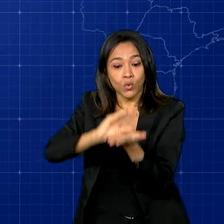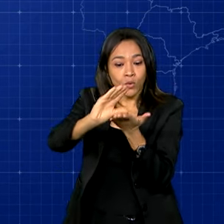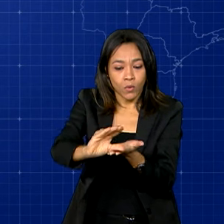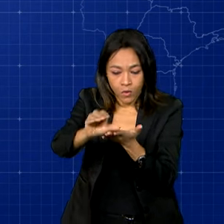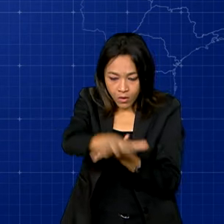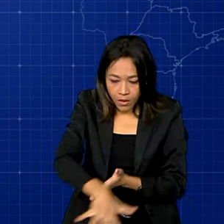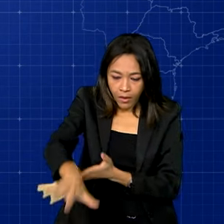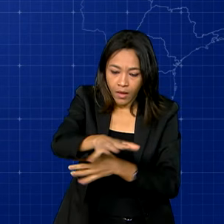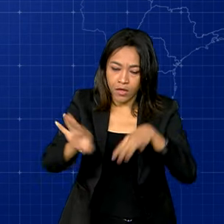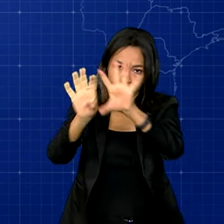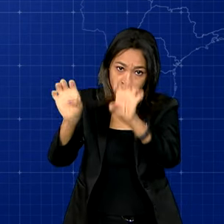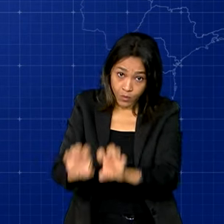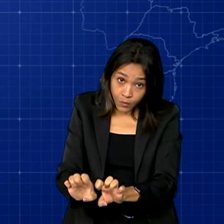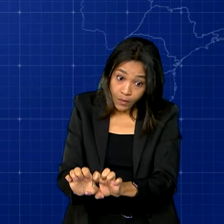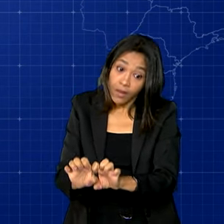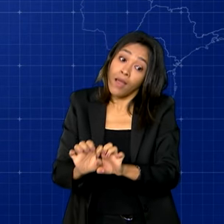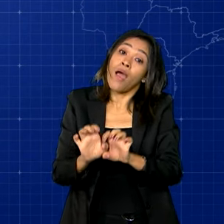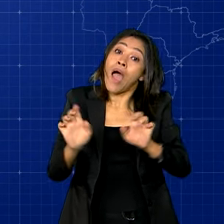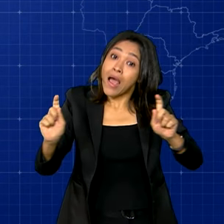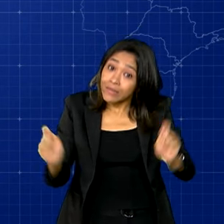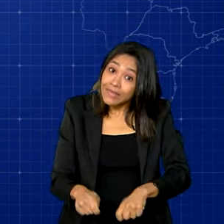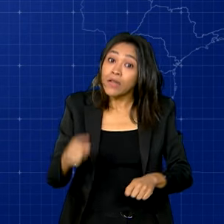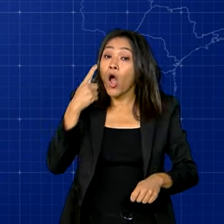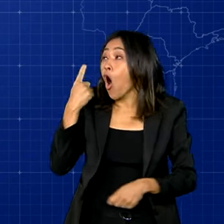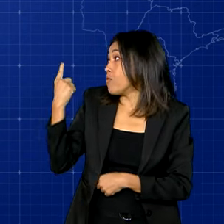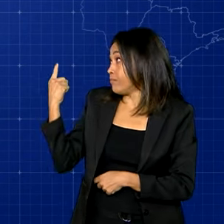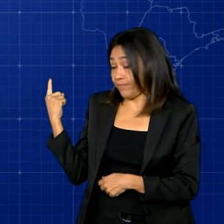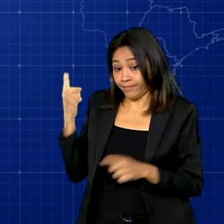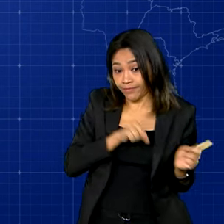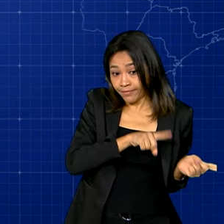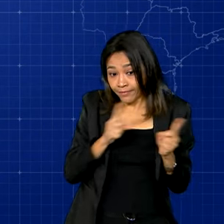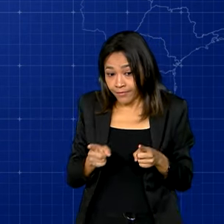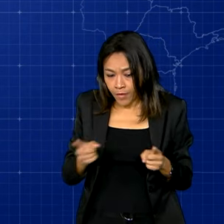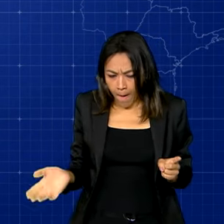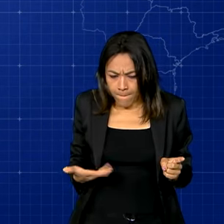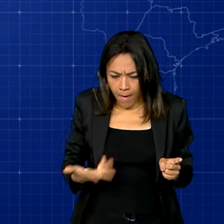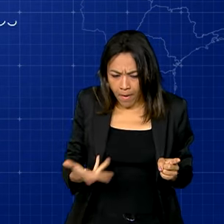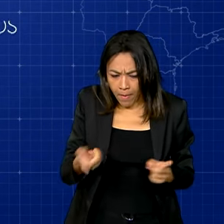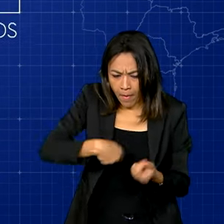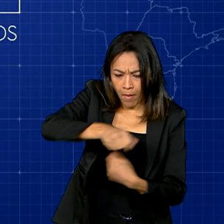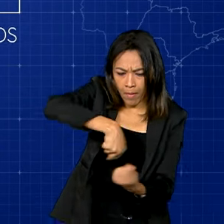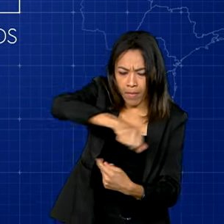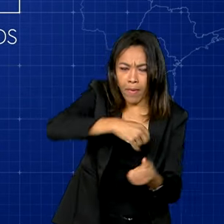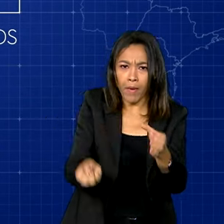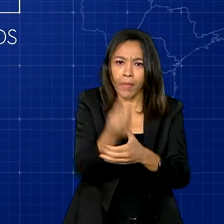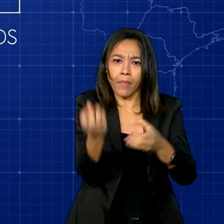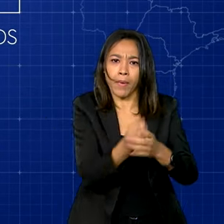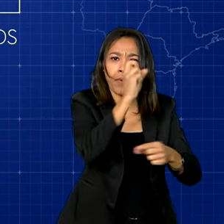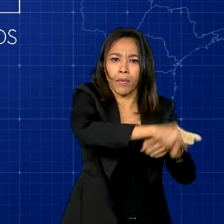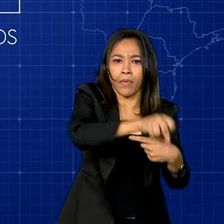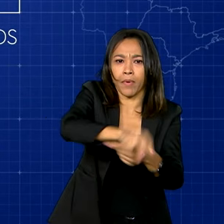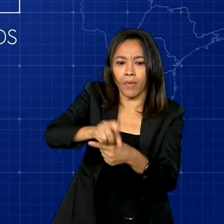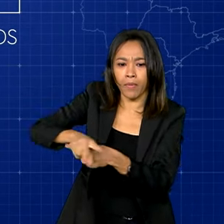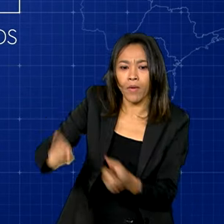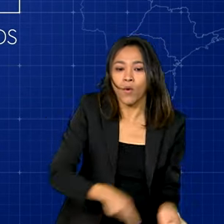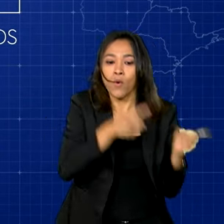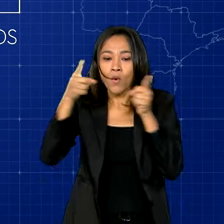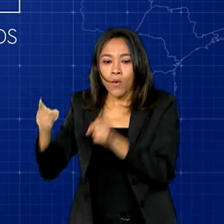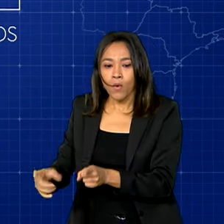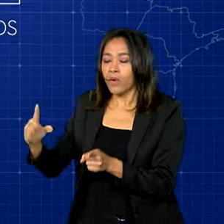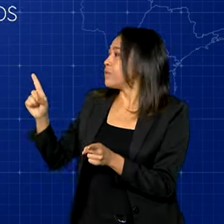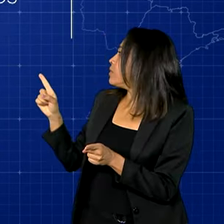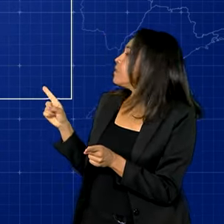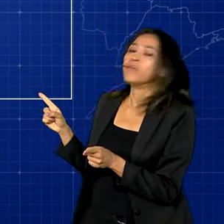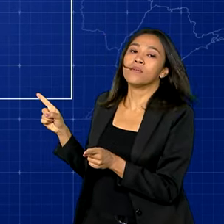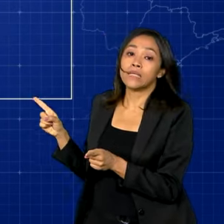área de infraestrutura. Assim, é possível, por exemplo, aquecer a economia ao gerar mais empregos para mudar a matriz energética do